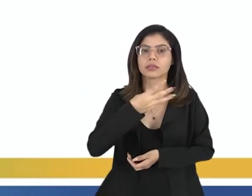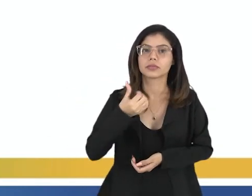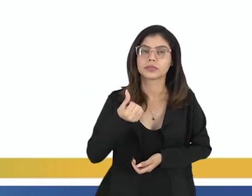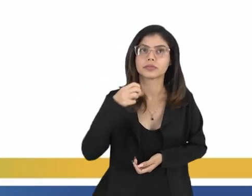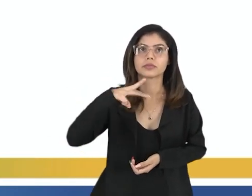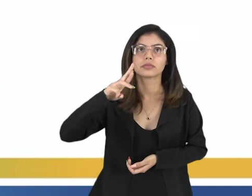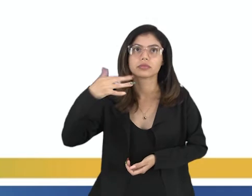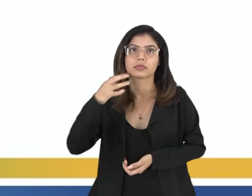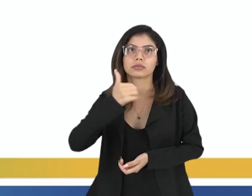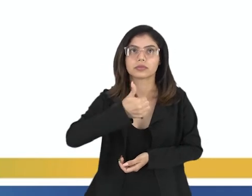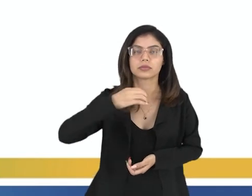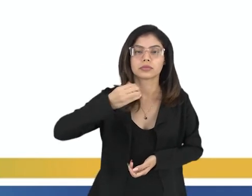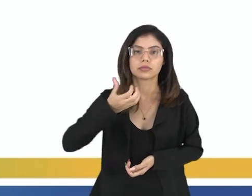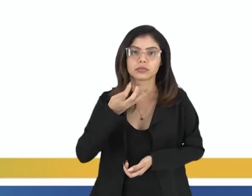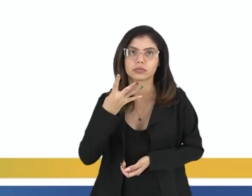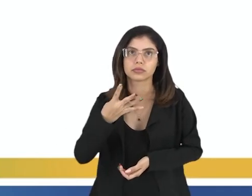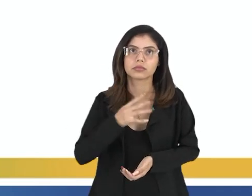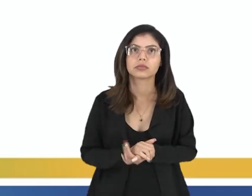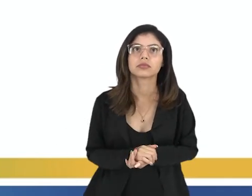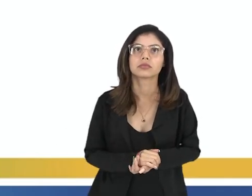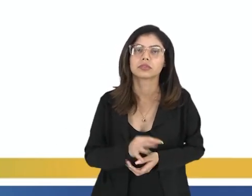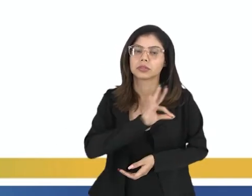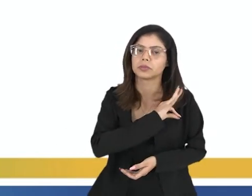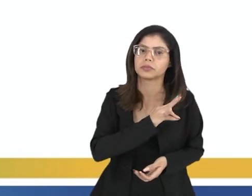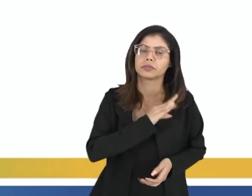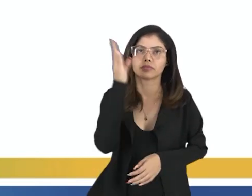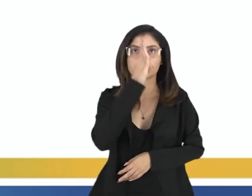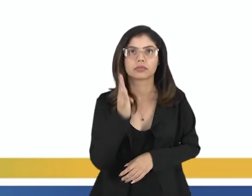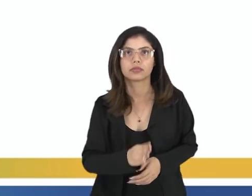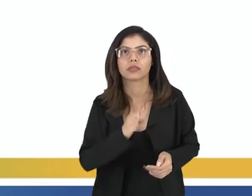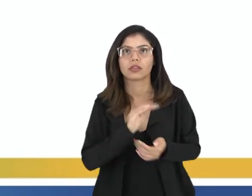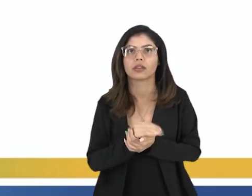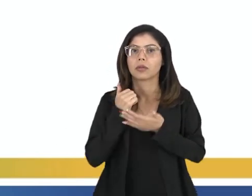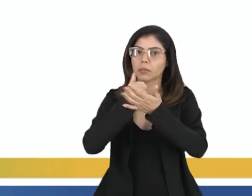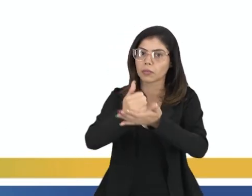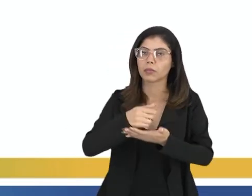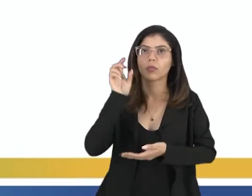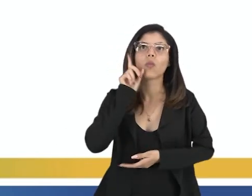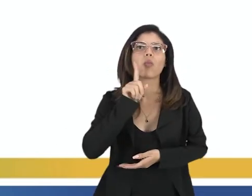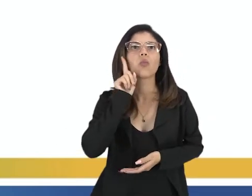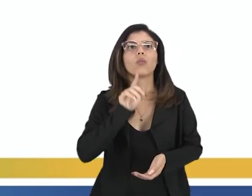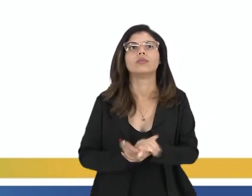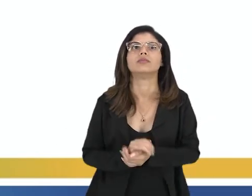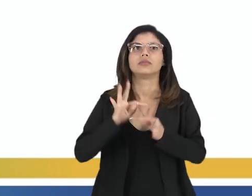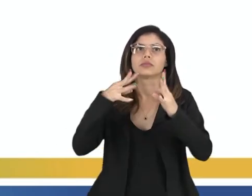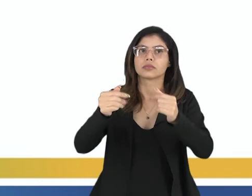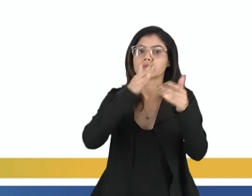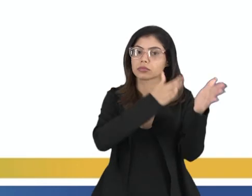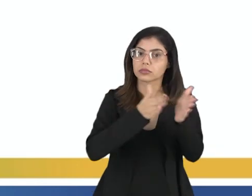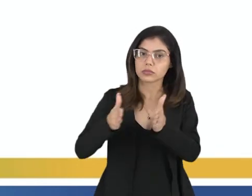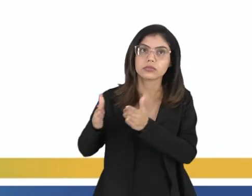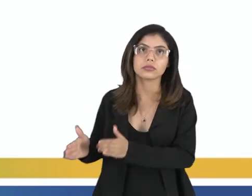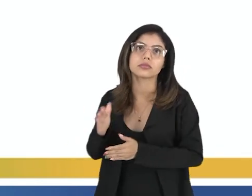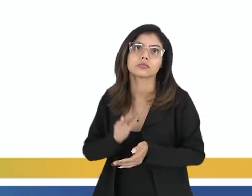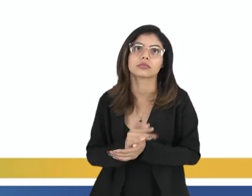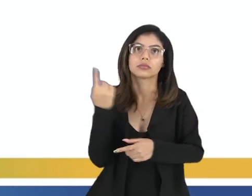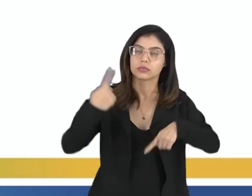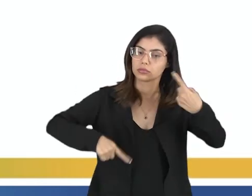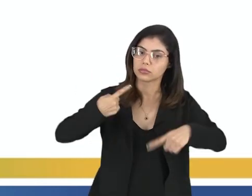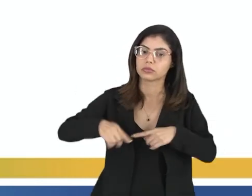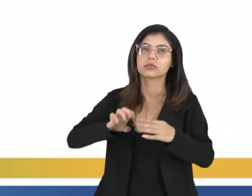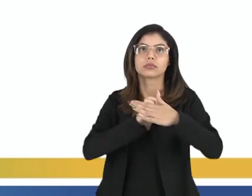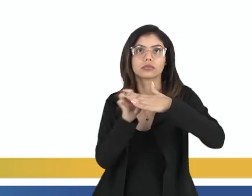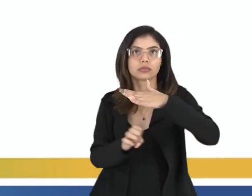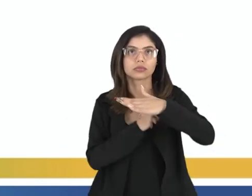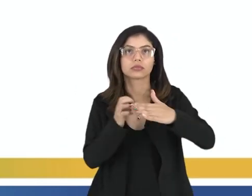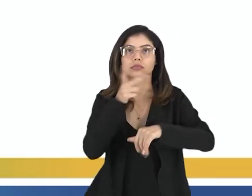de março de 1964, os militares brasileiros, apoiados pelos Estados Unidos e por parcelas da classe